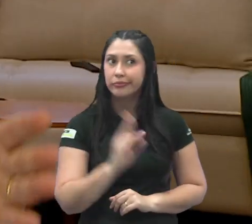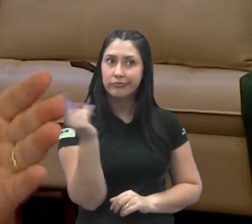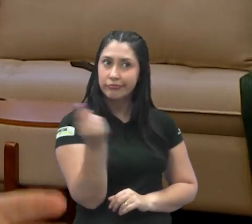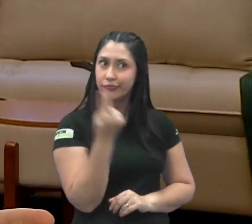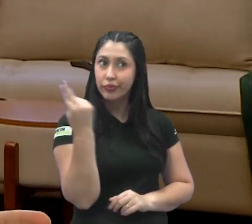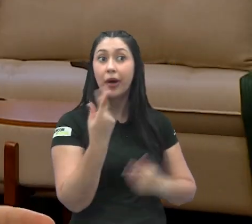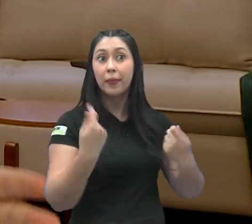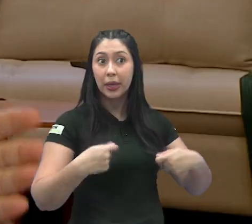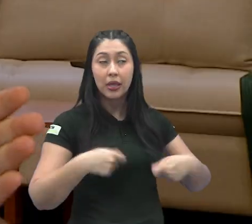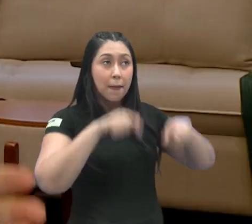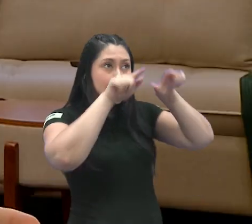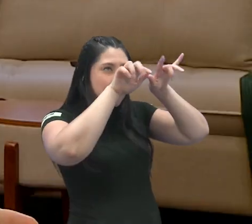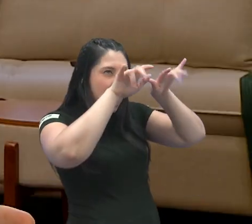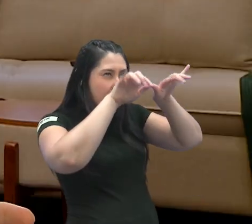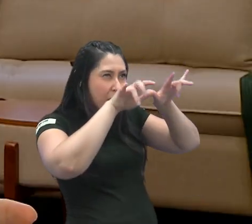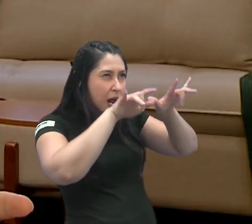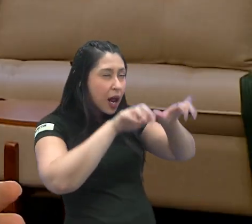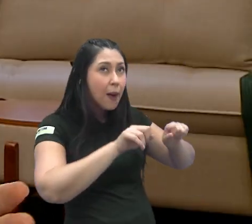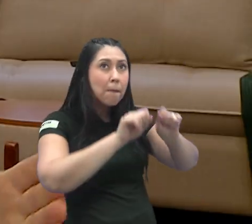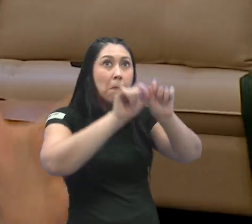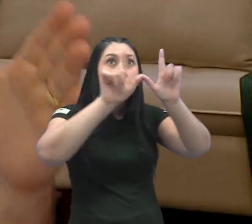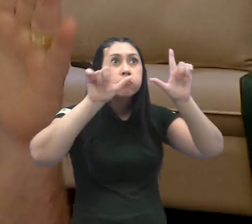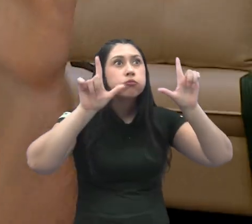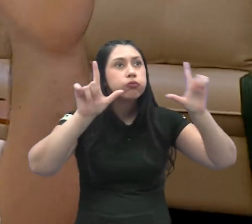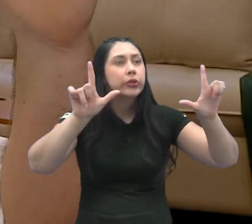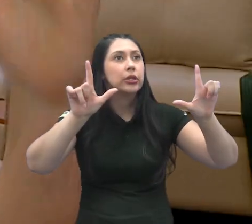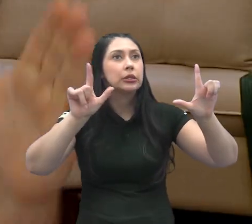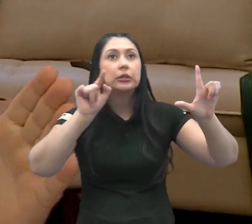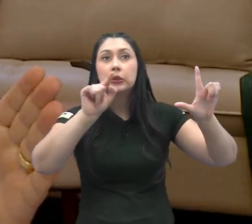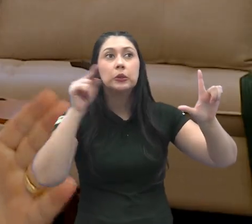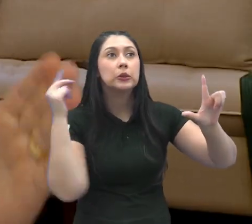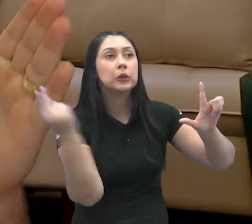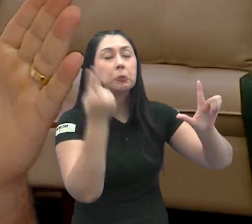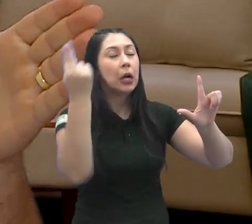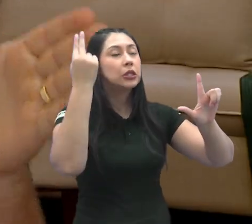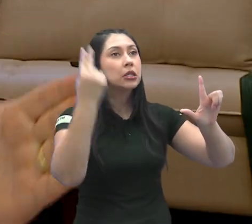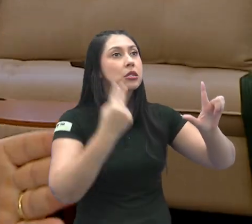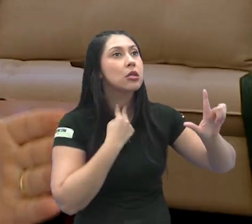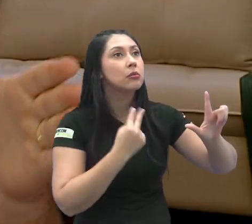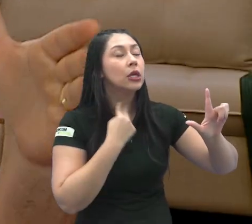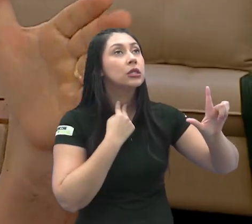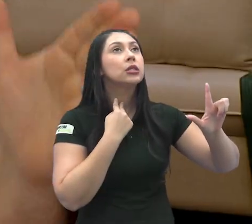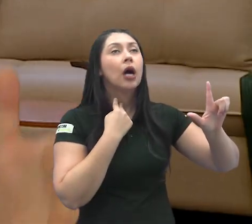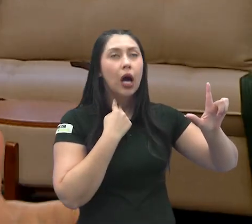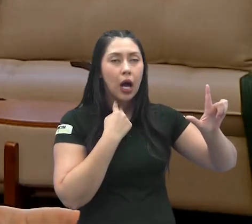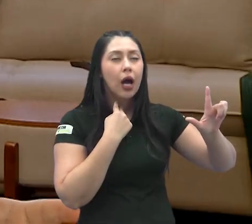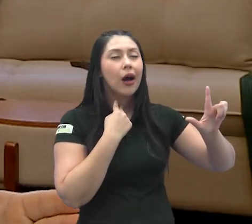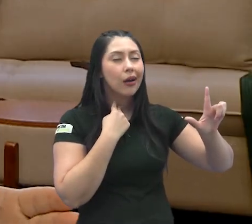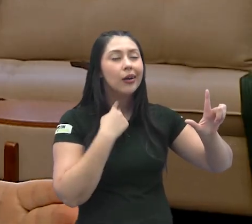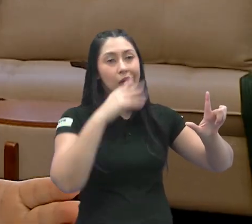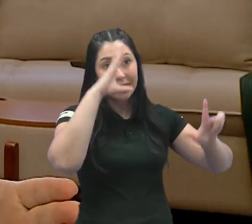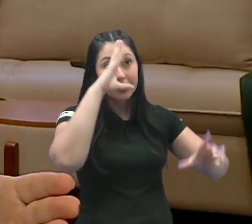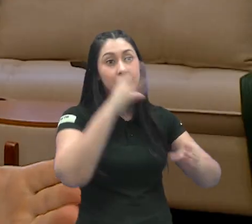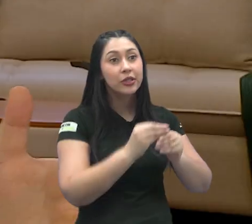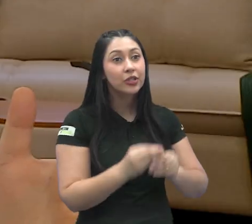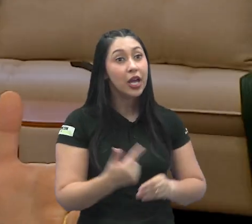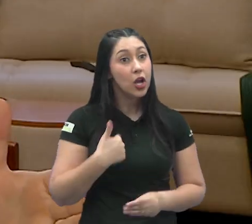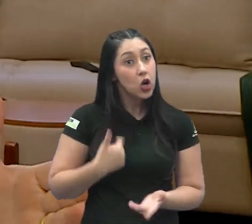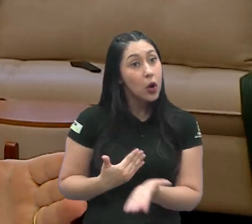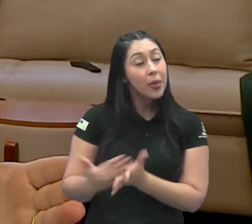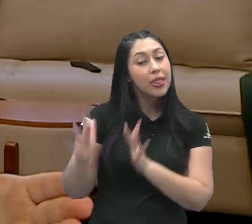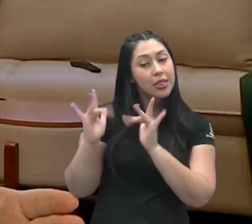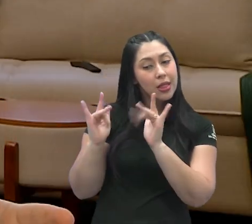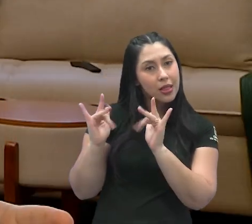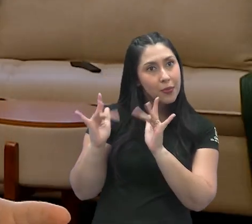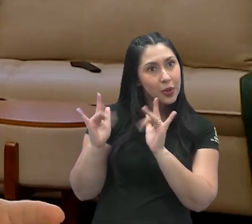tal, mas não dá certo. Se você não planilhar, se você não colocar um cartaz na tua frente, ali, ó, isso não dá, isso não pode, eu não fazia.